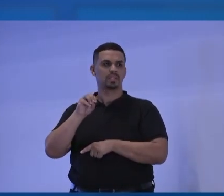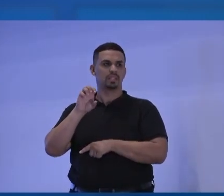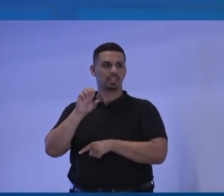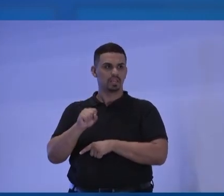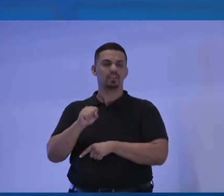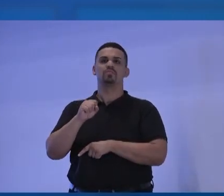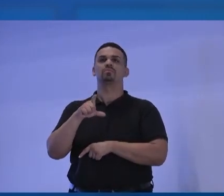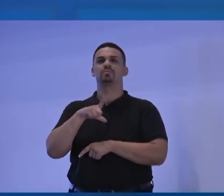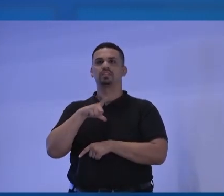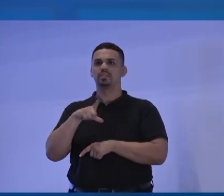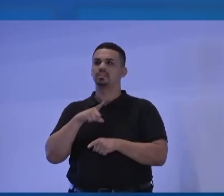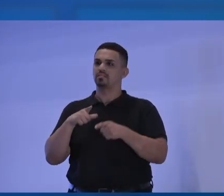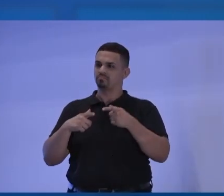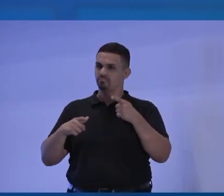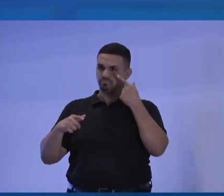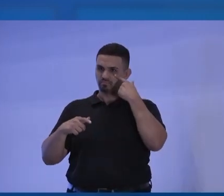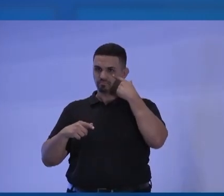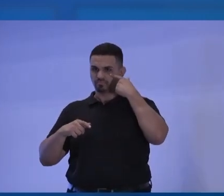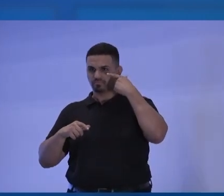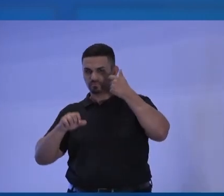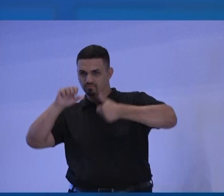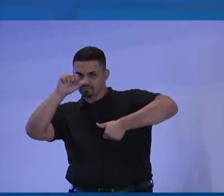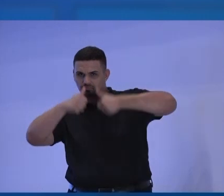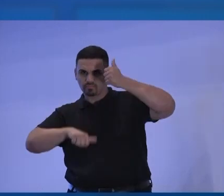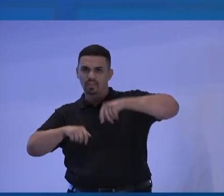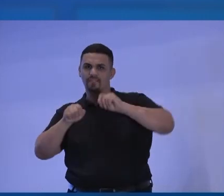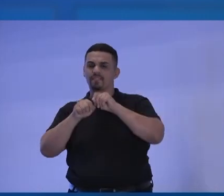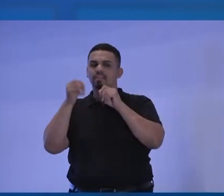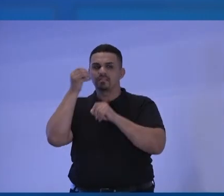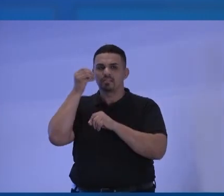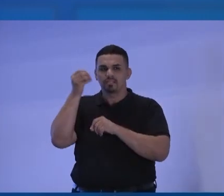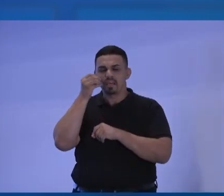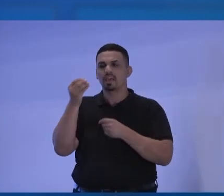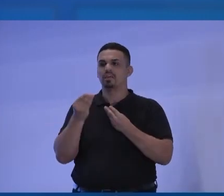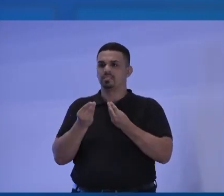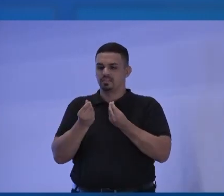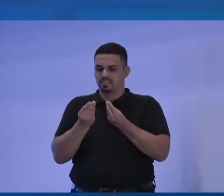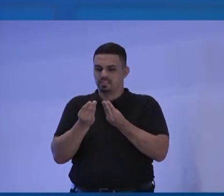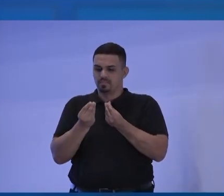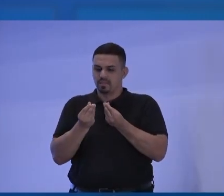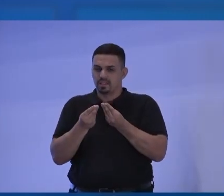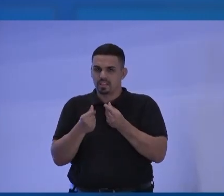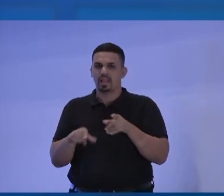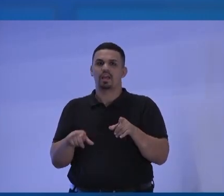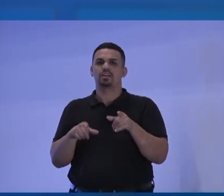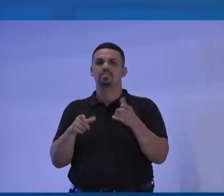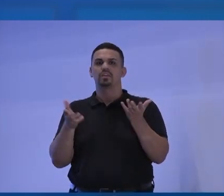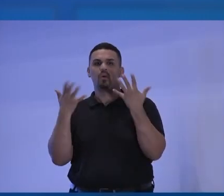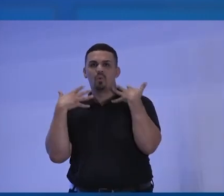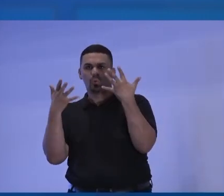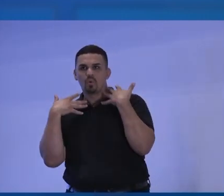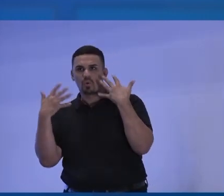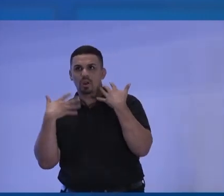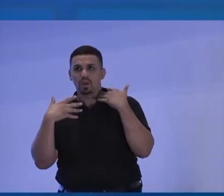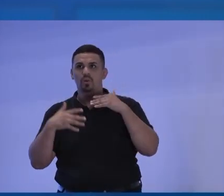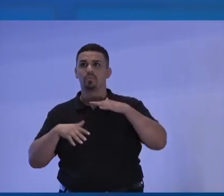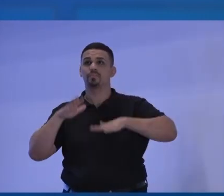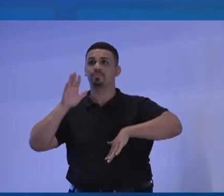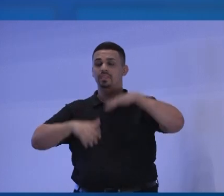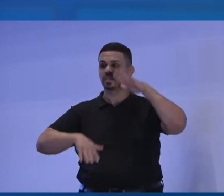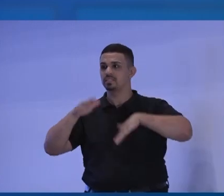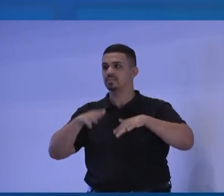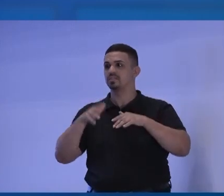nervos periféricos, né? A gente faz teste de sensibilidade ao tato, teste de sensibilidade ao calor e, na maioria das vezes, a gente consegue